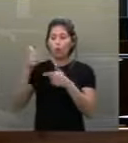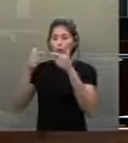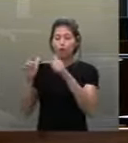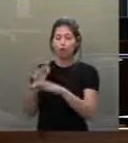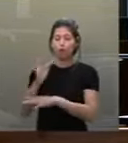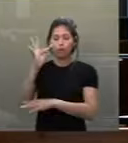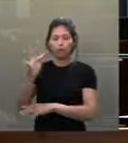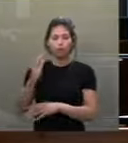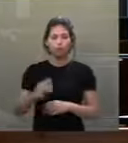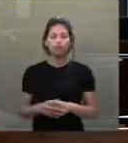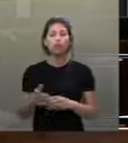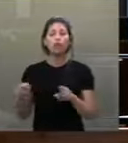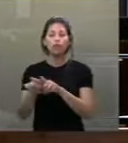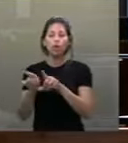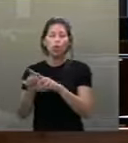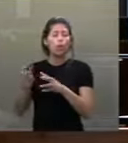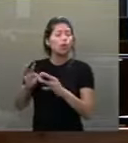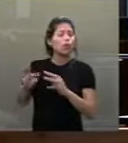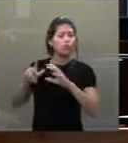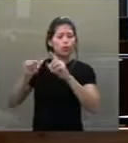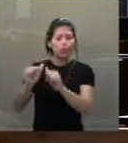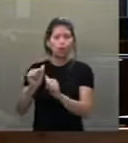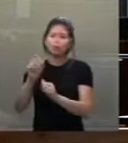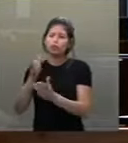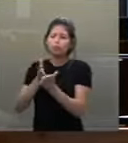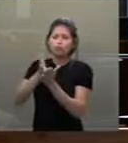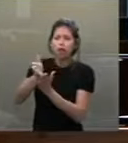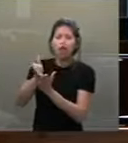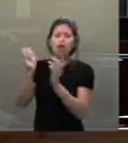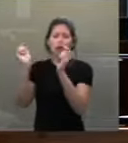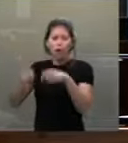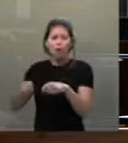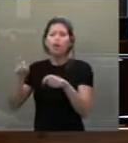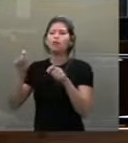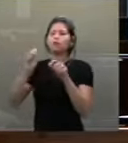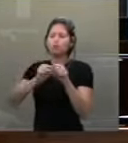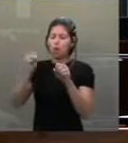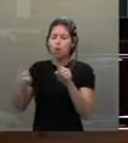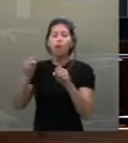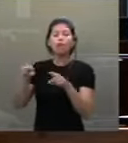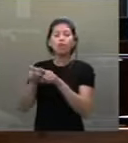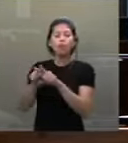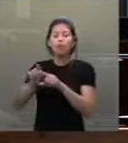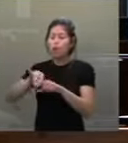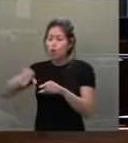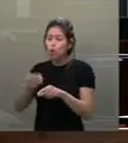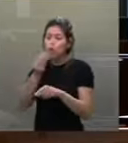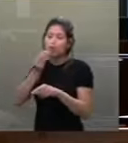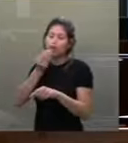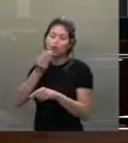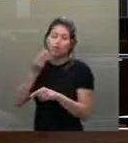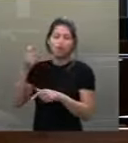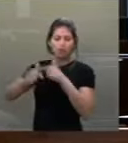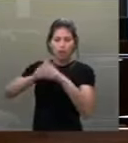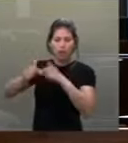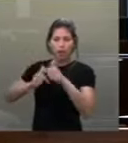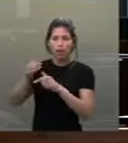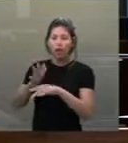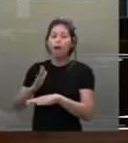futuras. Contudo, em decorrência da incapacidade do Poder Executivo de agir oportunamente, que atribuímos